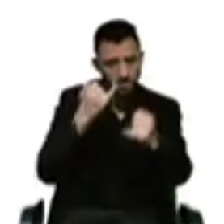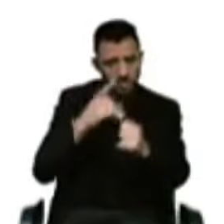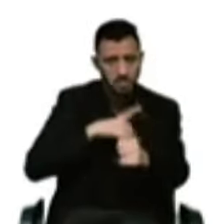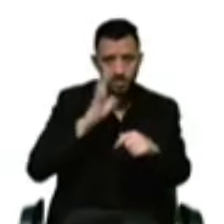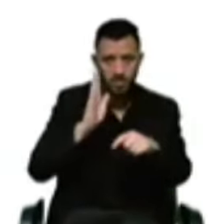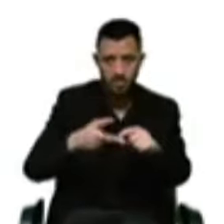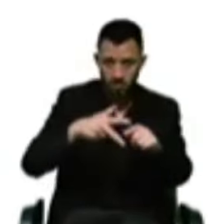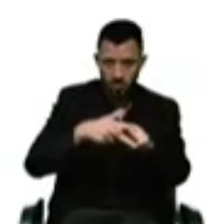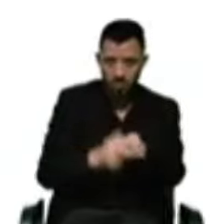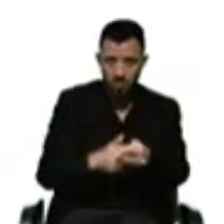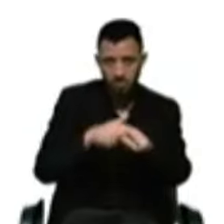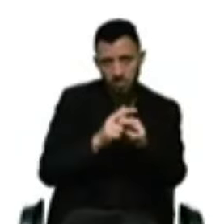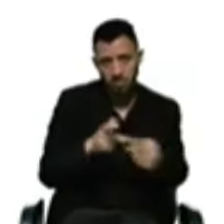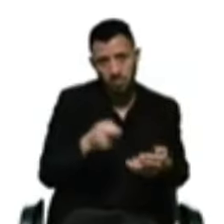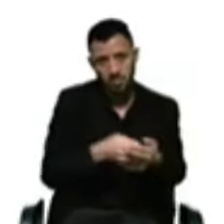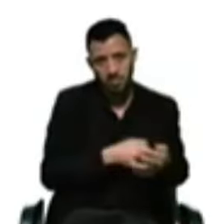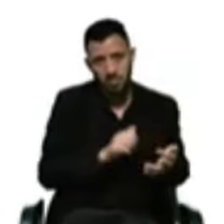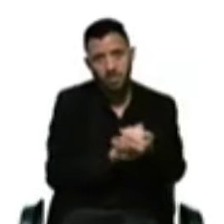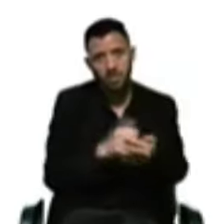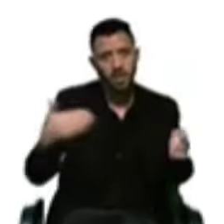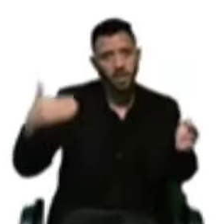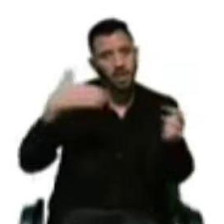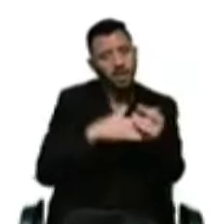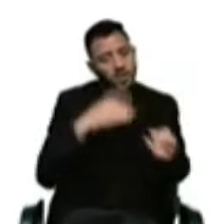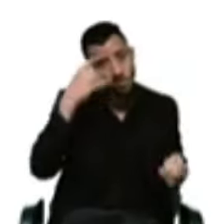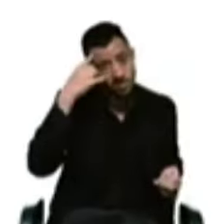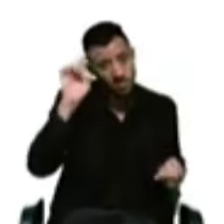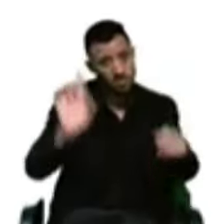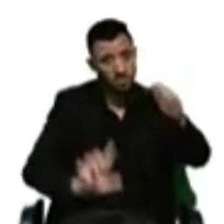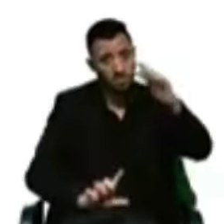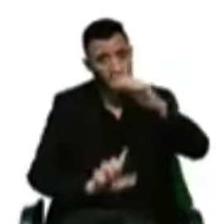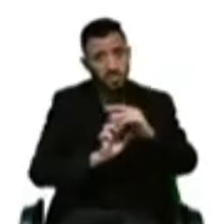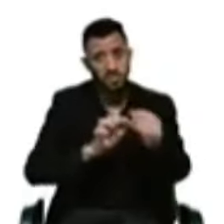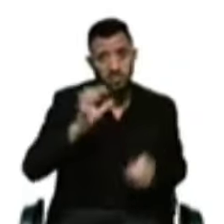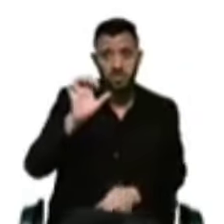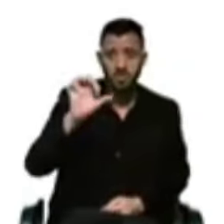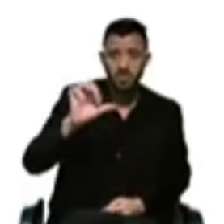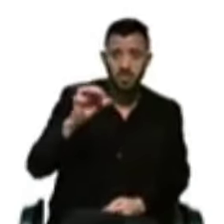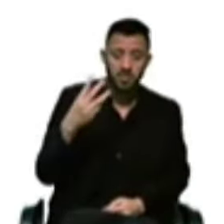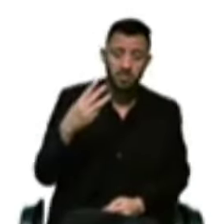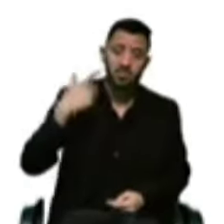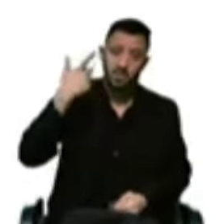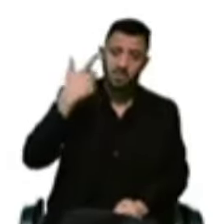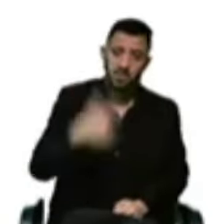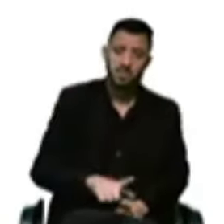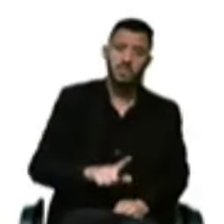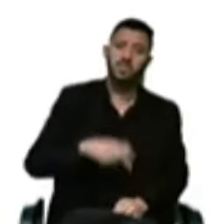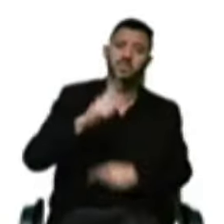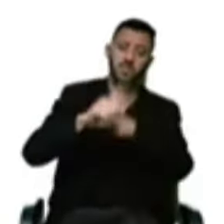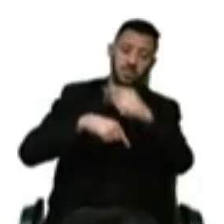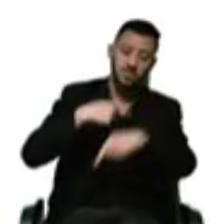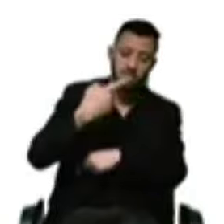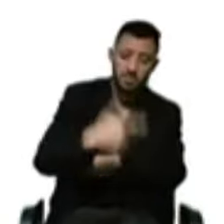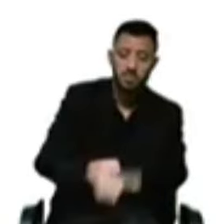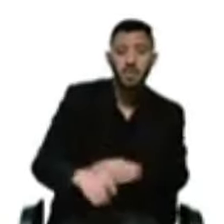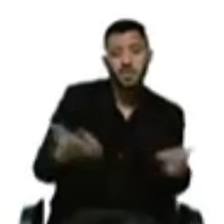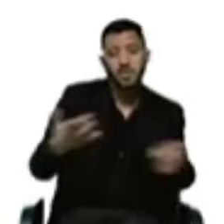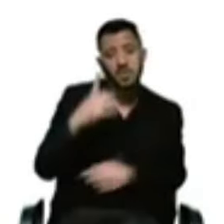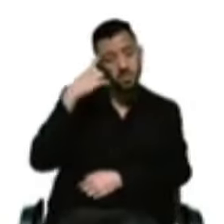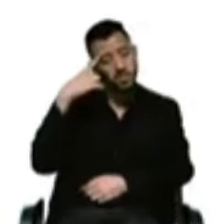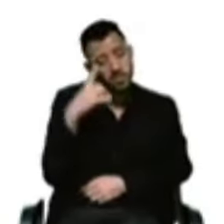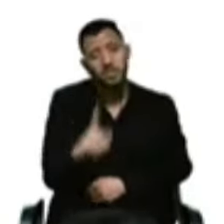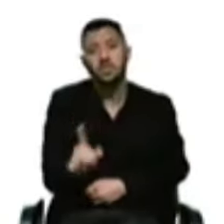atualizada no cadastro até a data do limite posto ali no item três ela vai repercutir no mês subsequente passou dessa data